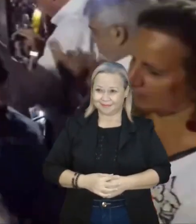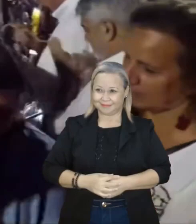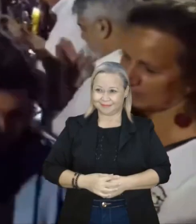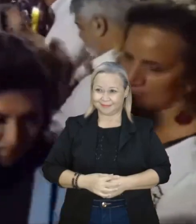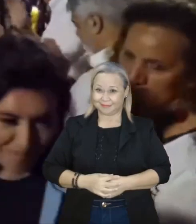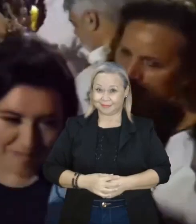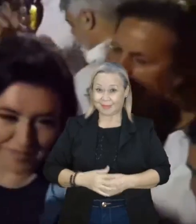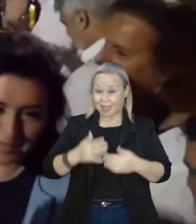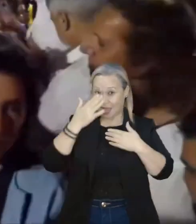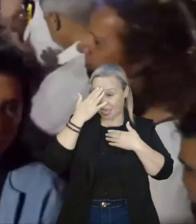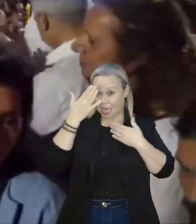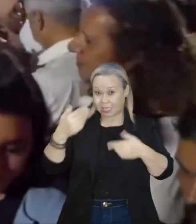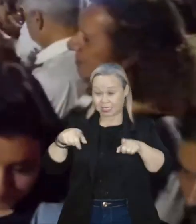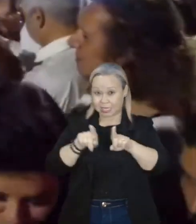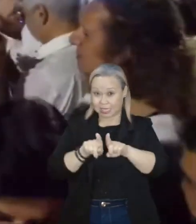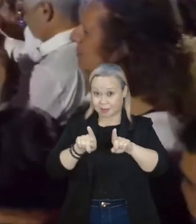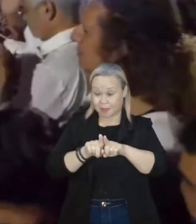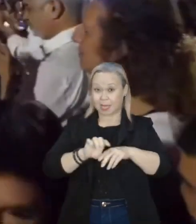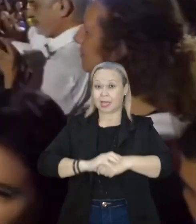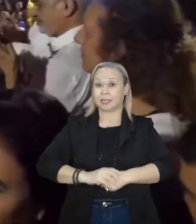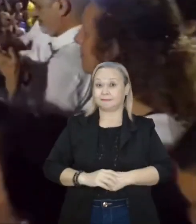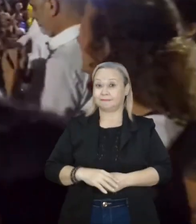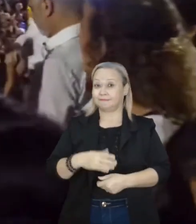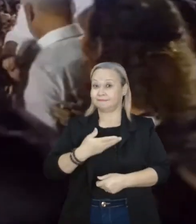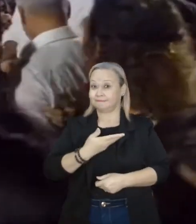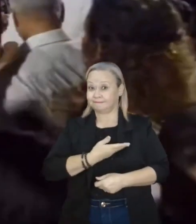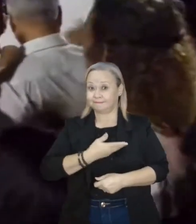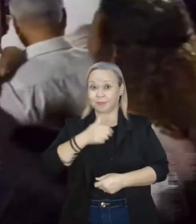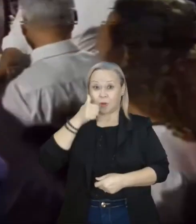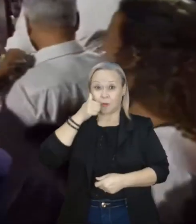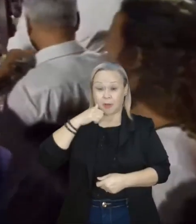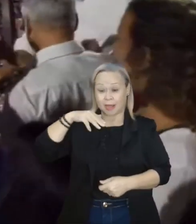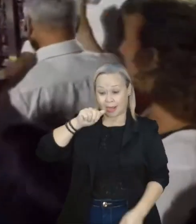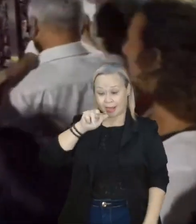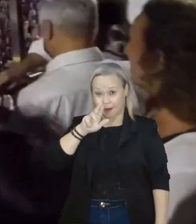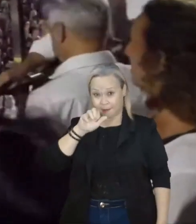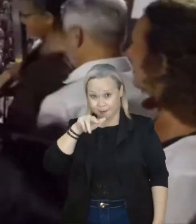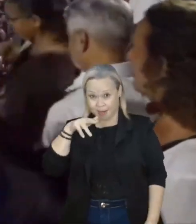E agradecer também a companheira Marina Silva.